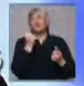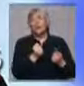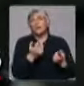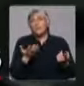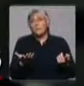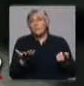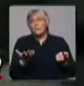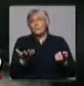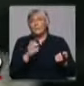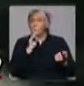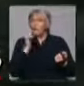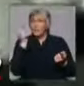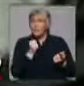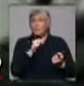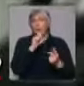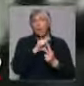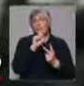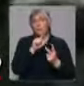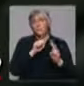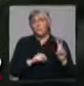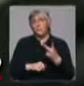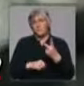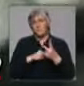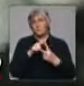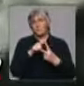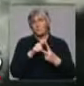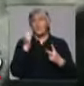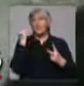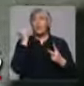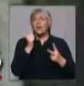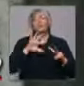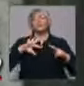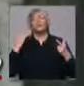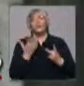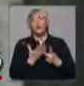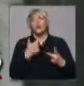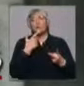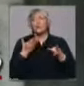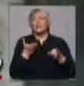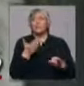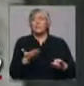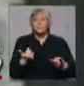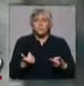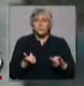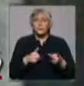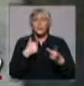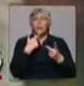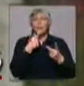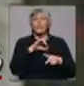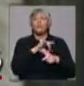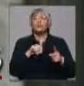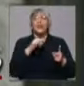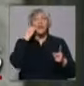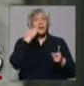crimes, e eu vejo aqui duas hipóteses. Ou um crime, que é um crime mais genérico, de omissão de auxílio. Agora, nos hospitais pode haver outra coisa mais grave, que